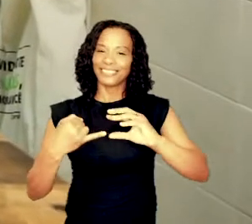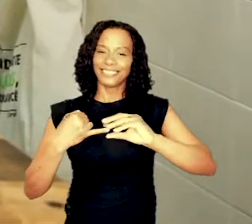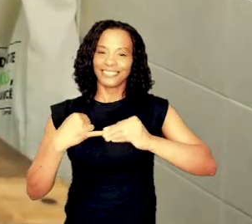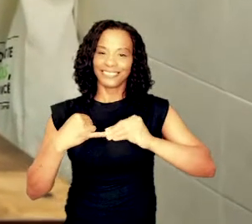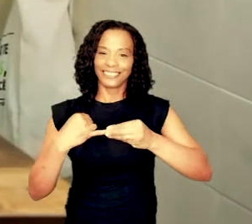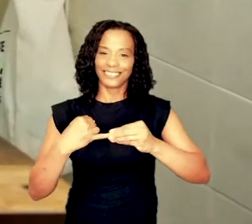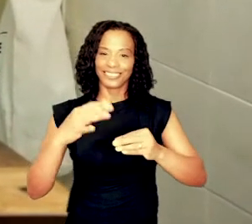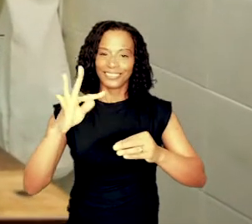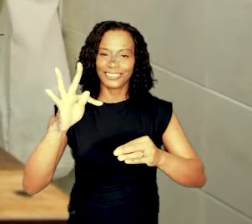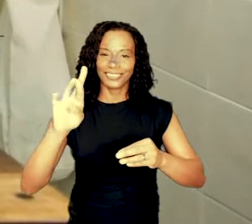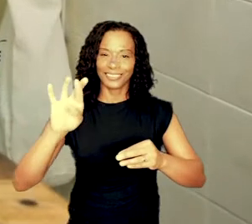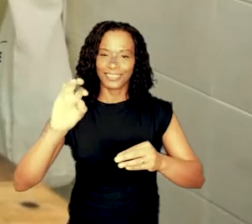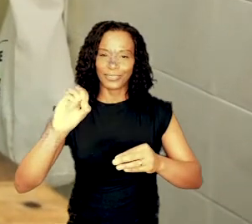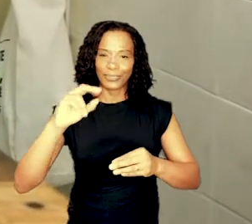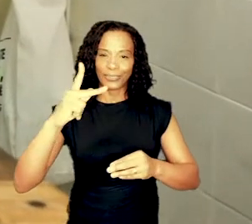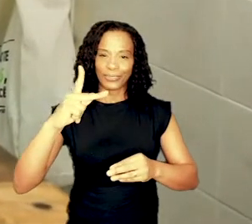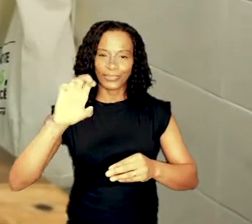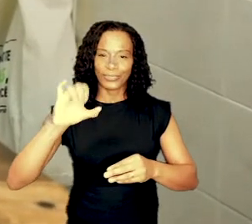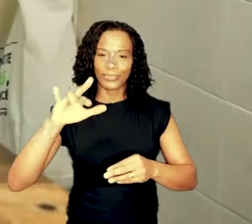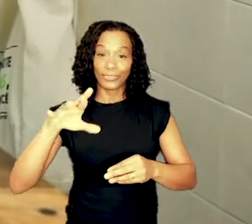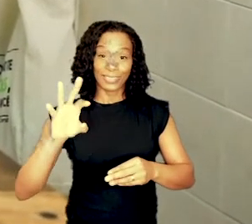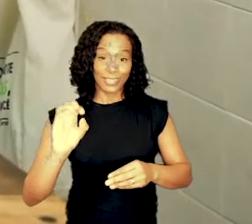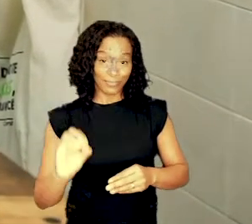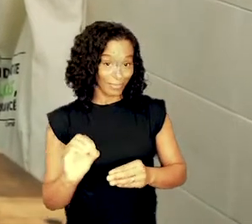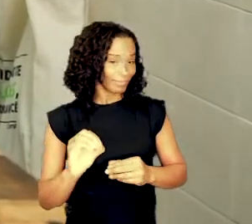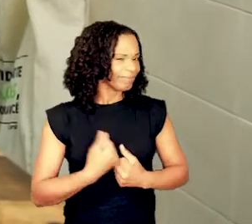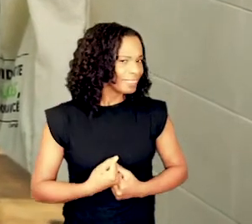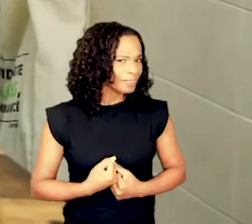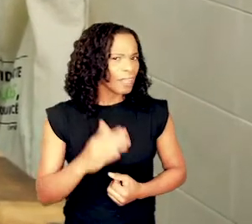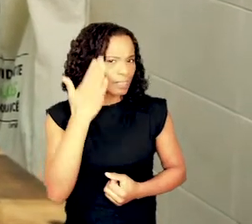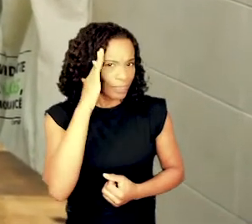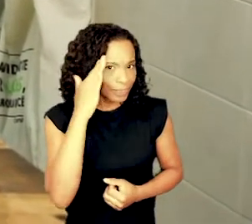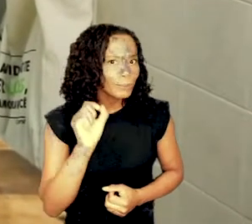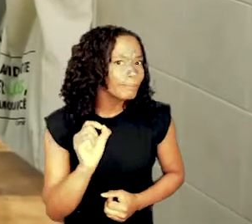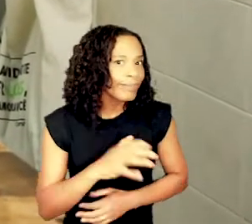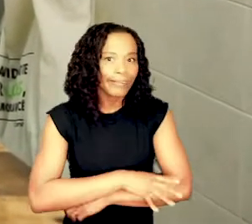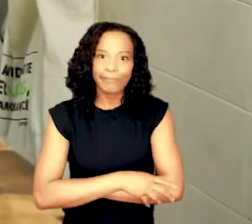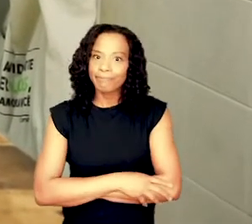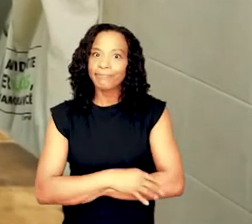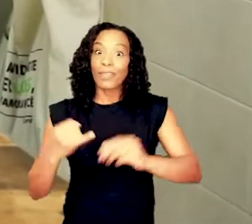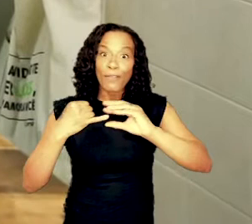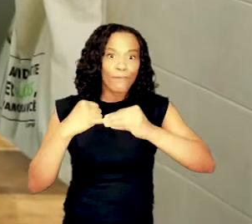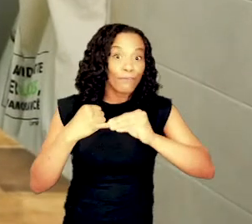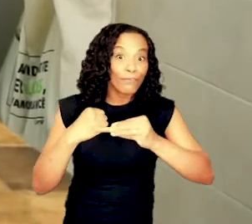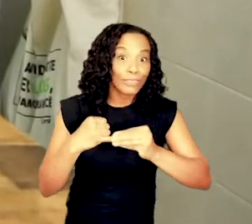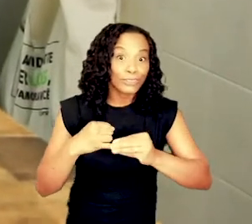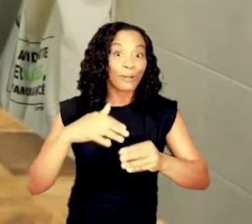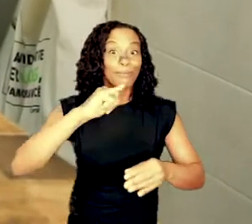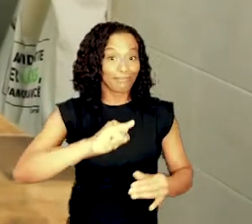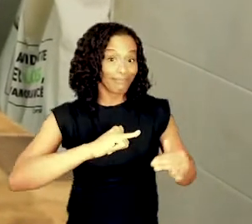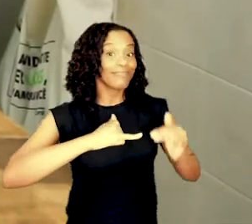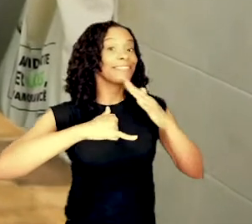E tá pronto o nosso feijão tropeiro! Vocês estão entendendo? Feijão tropeiro vegano.